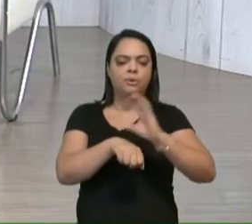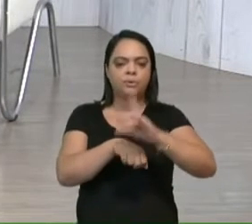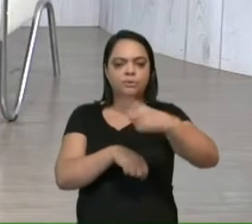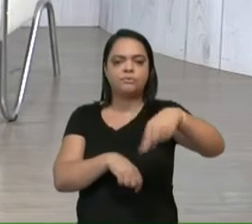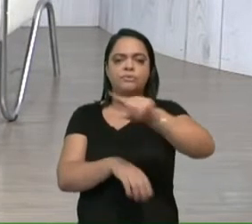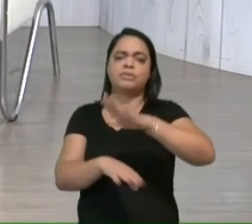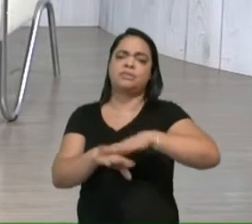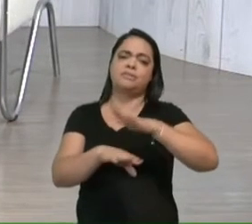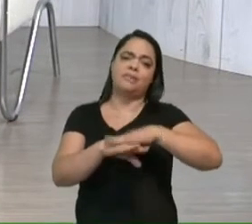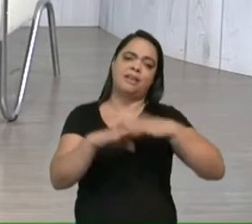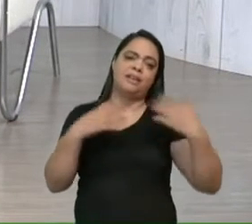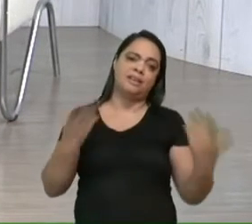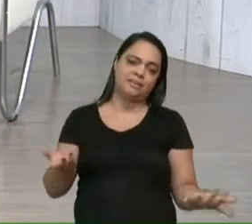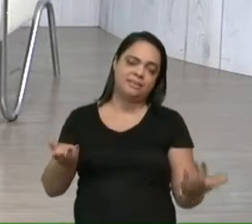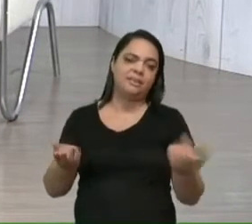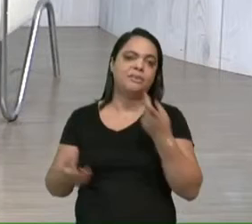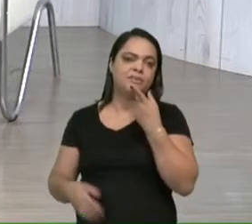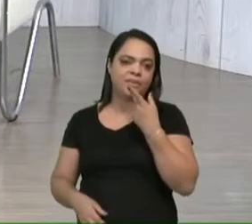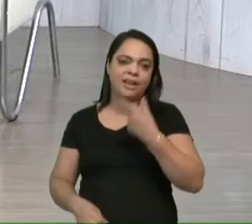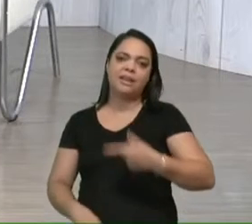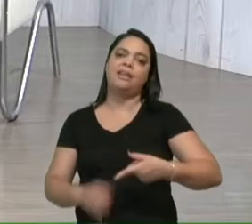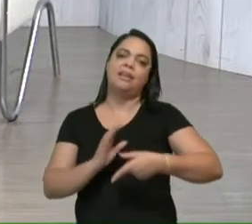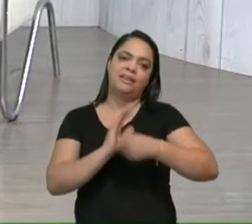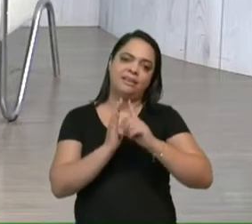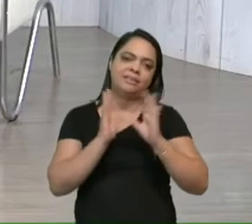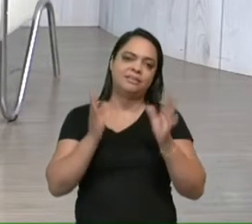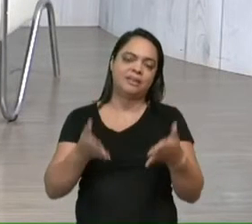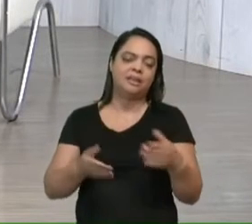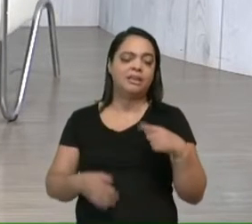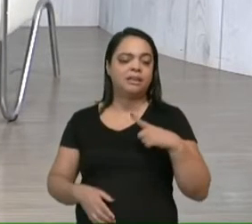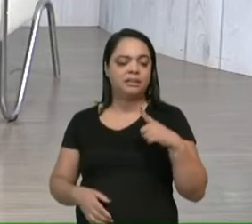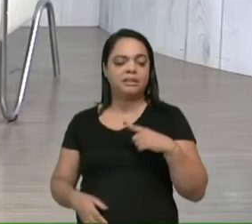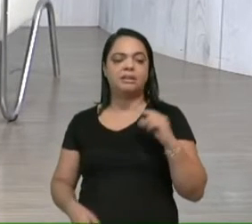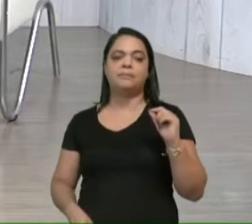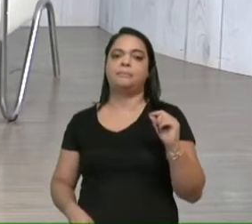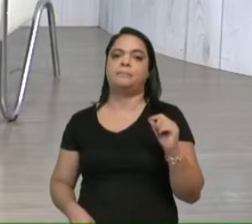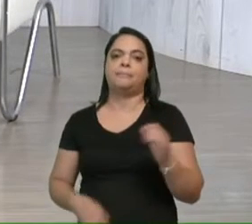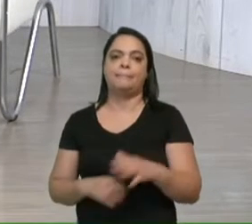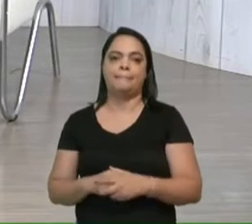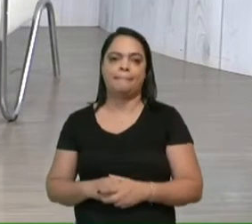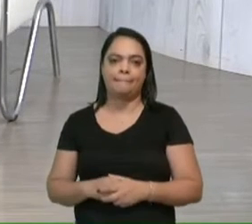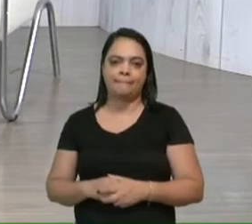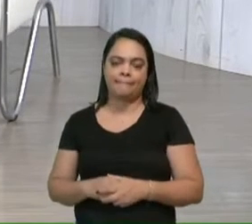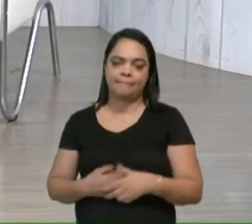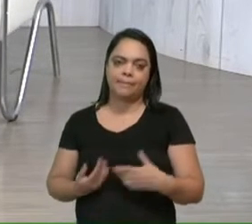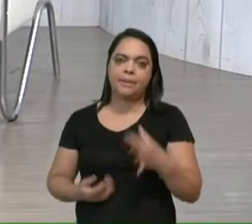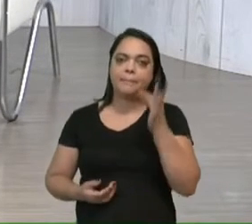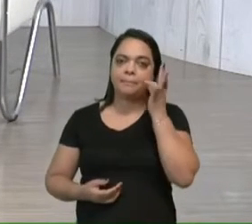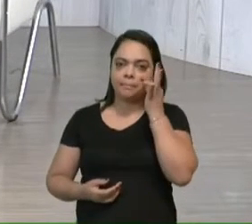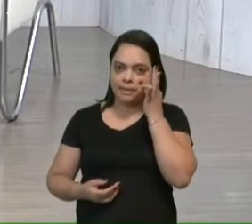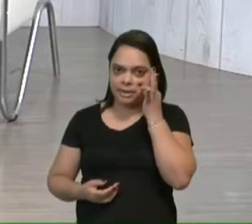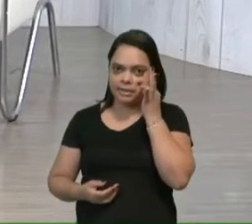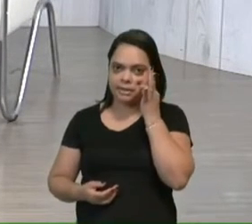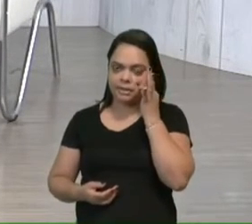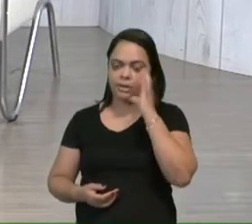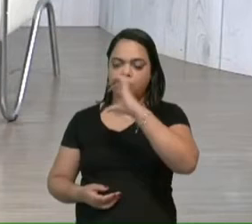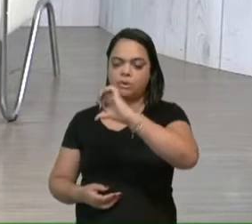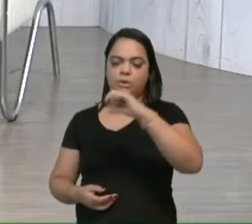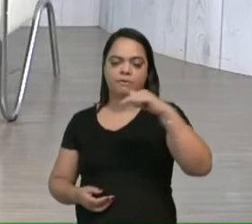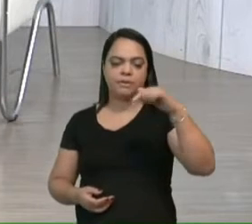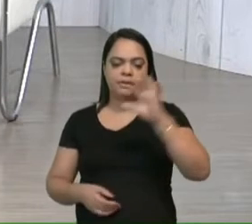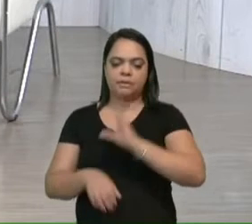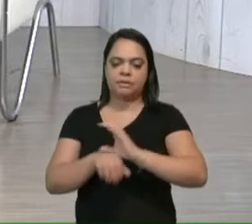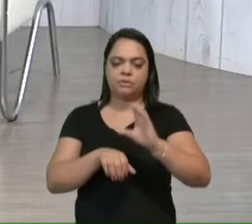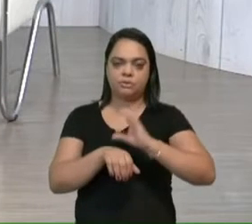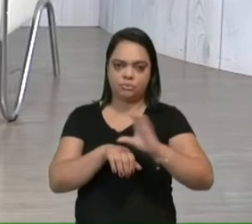fazem né como eu disse anteriormente nós temos aí eh no formato presencial 97